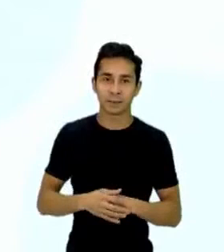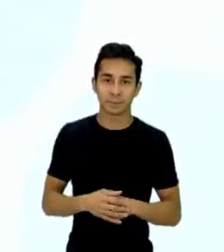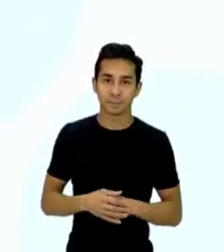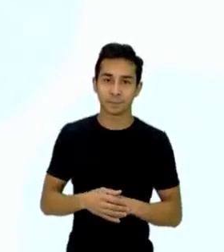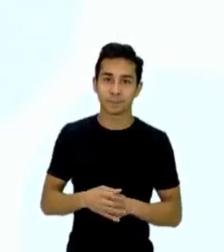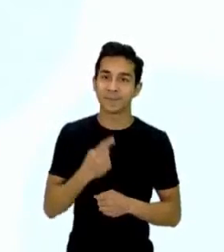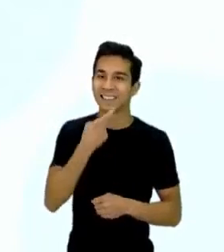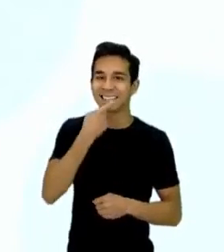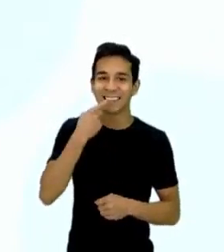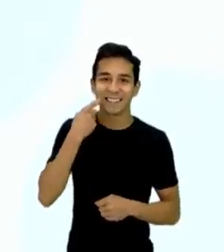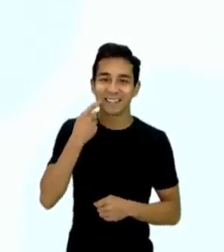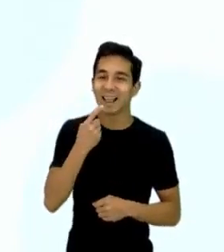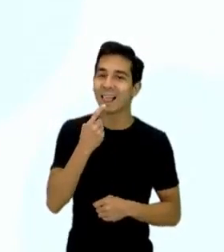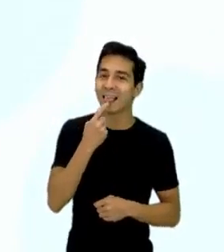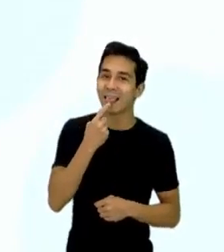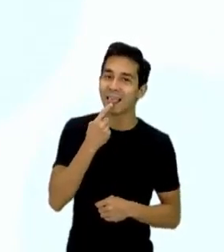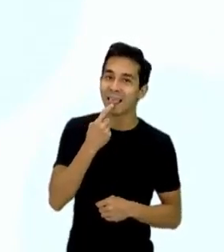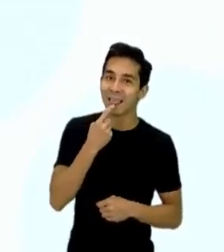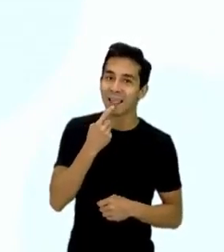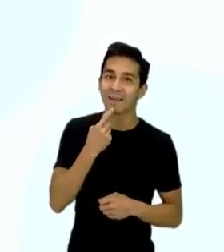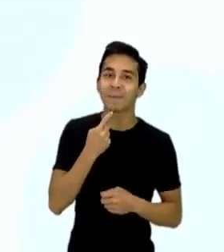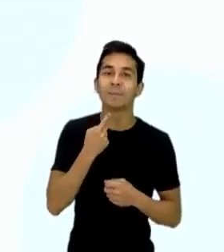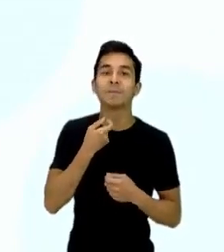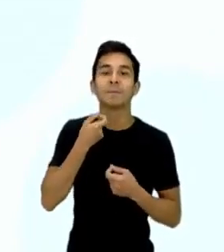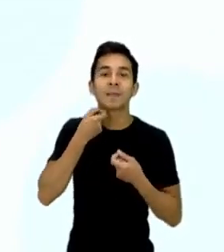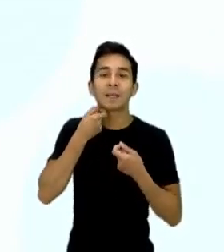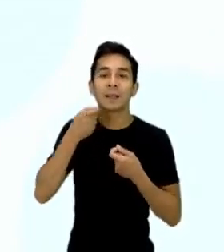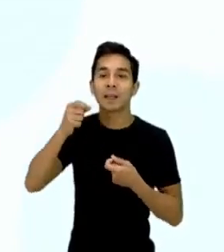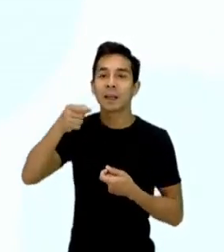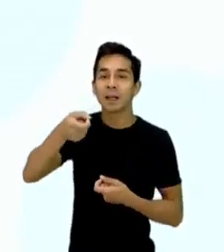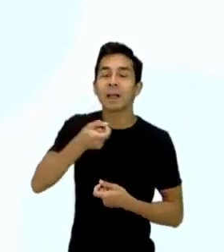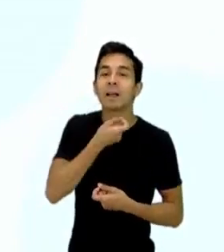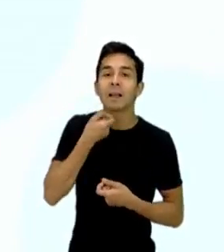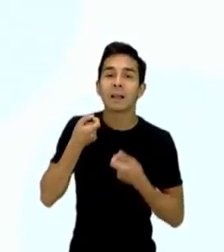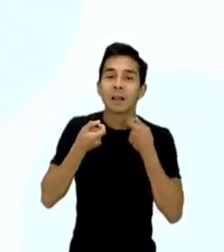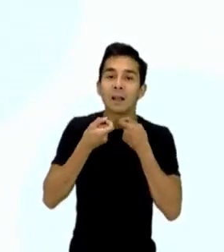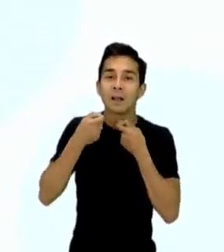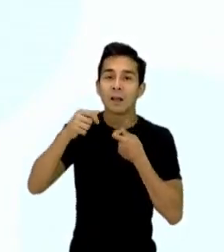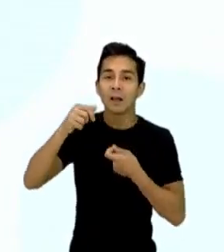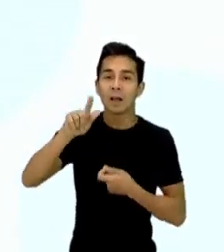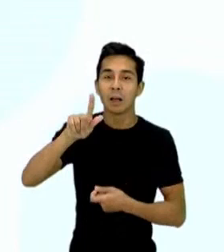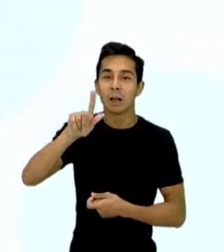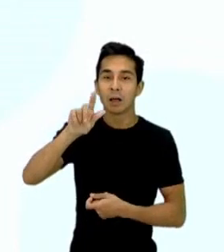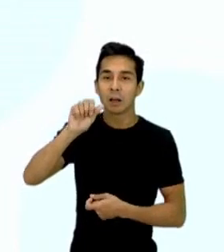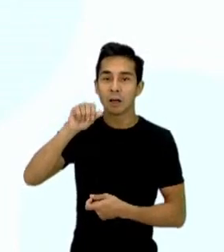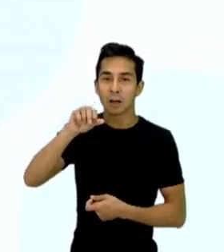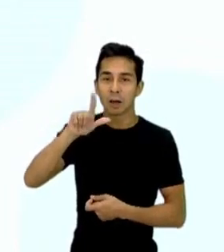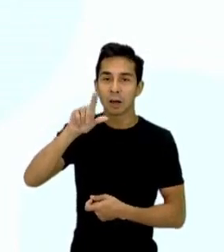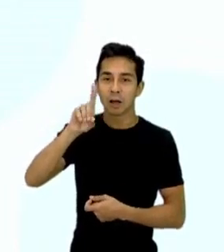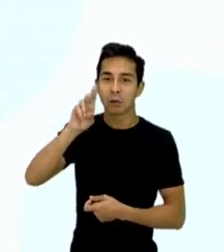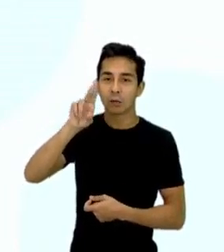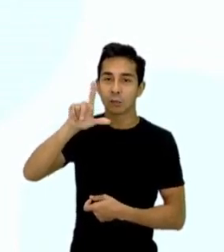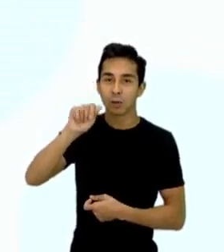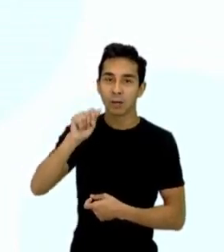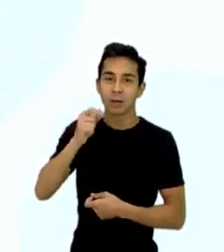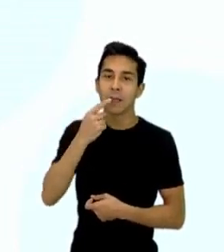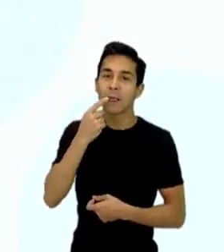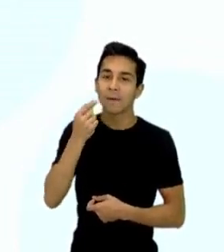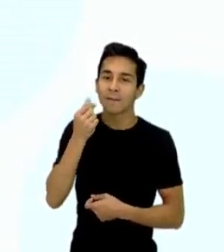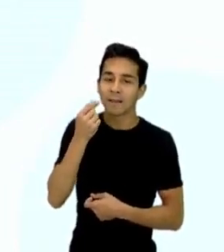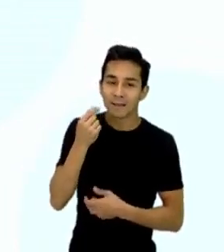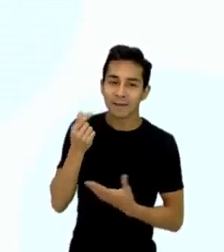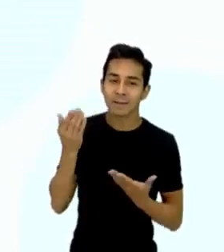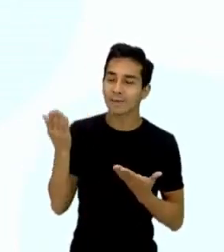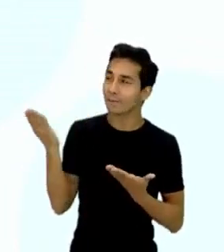glândulas salivares, o pâncreas, o fígado e a vesícula biliar, que vai ajudar, né, nesse processo